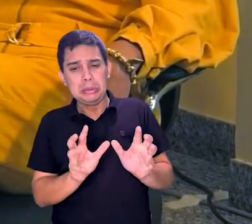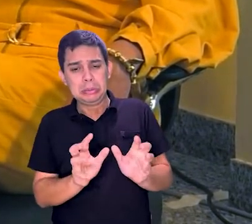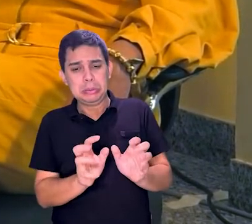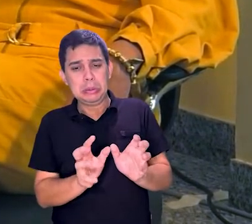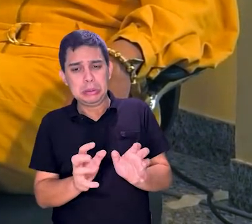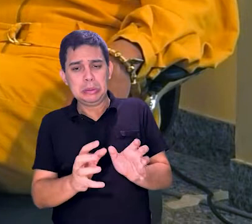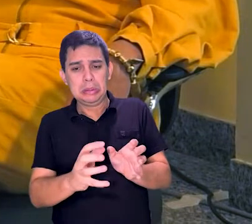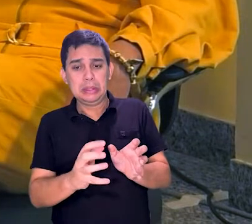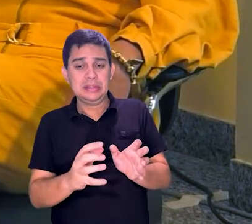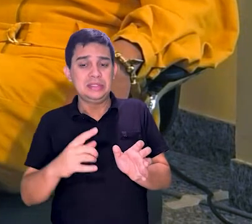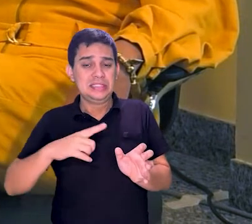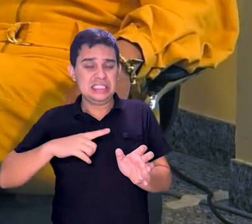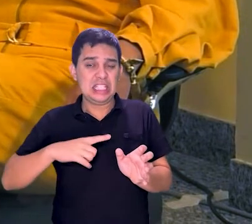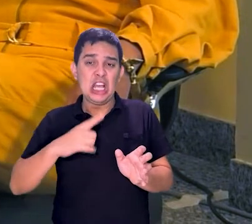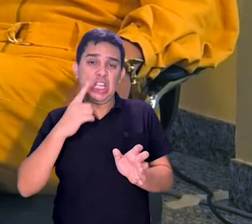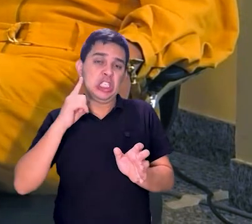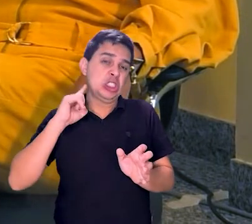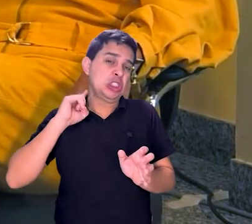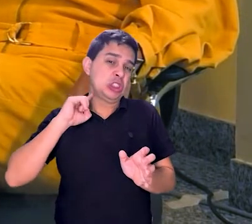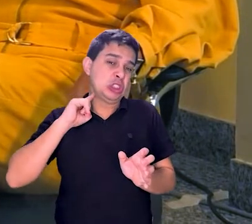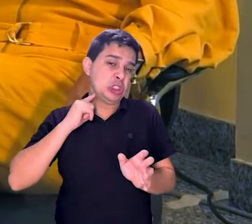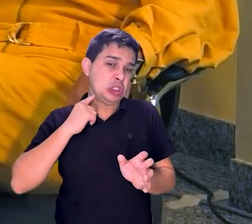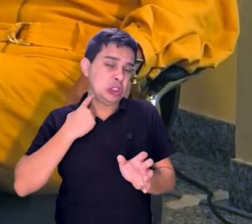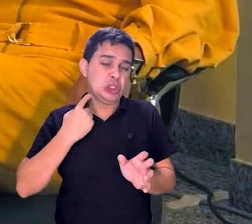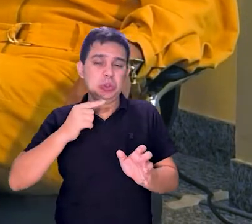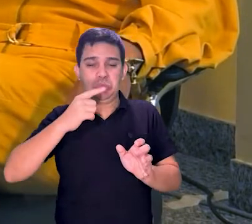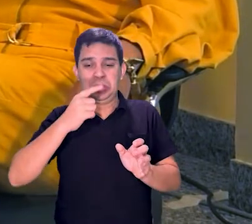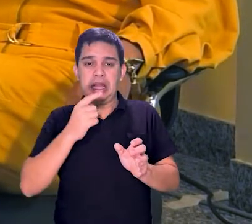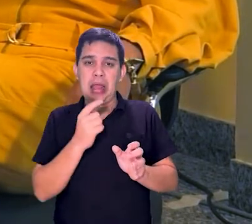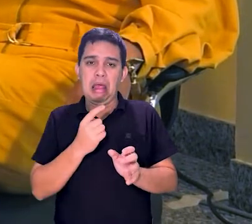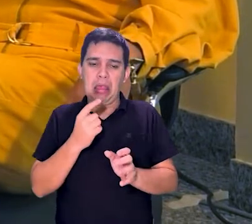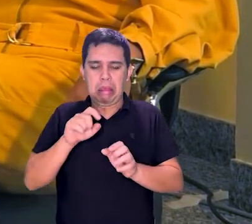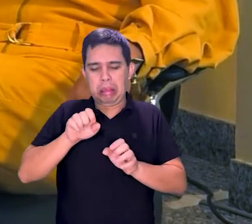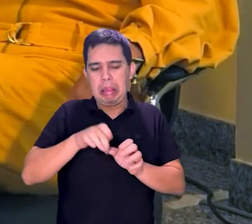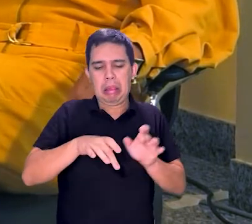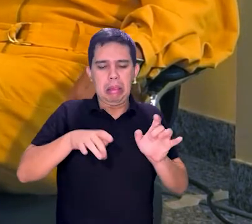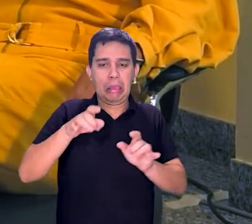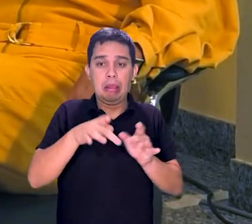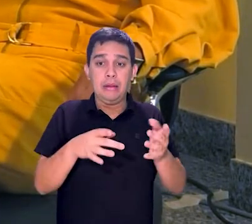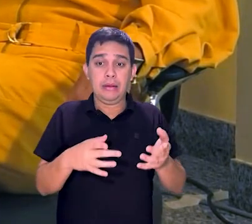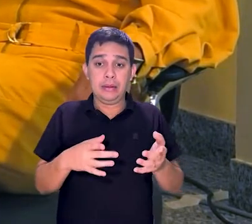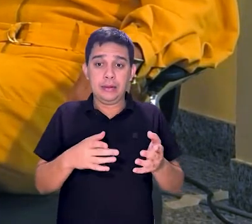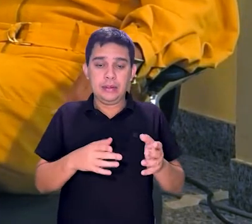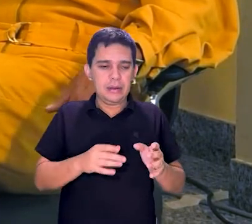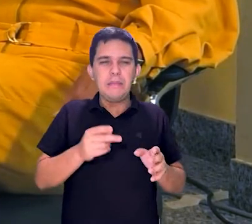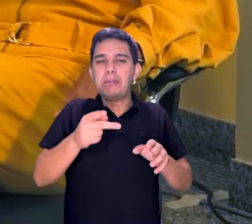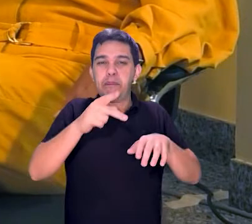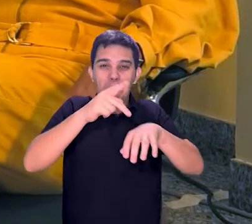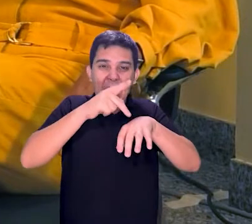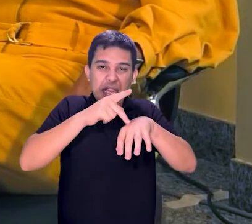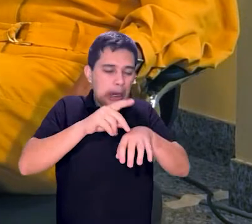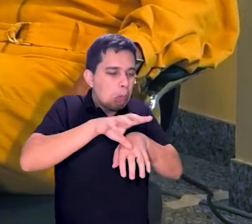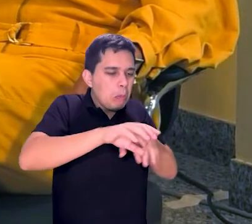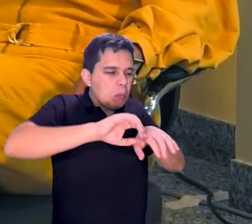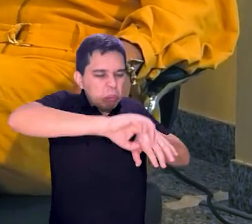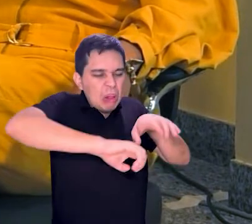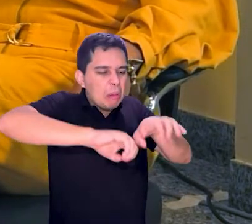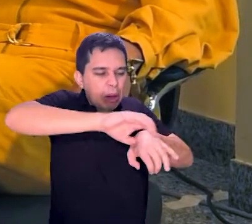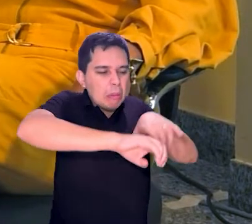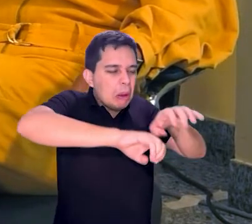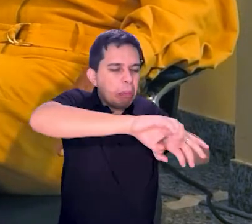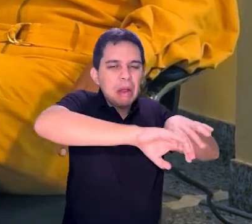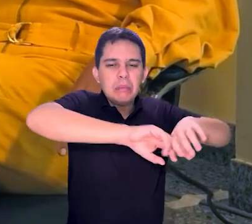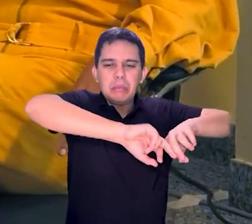havia a poluição do lançamento de esgoto, a exploração irregular de calcário, o avanço